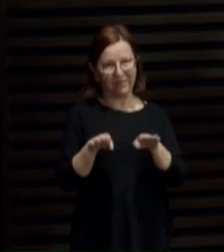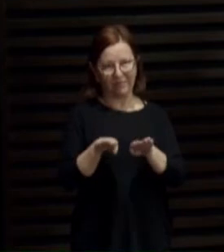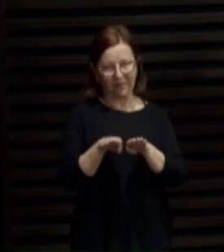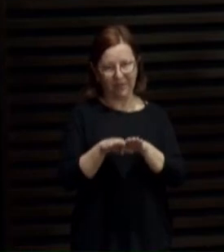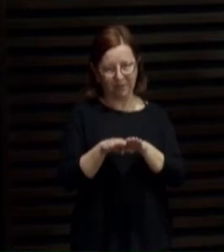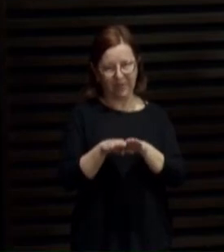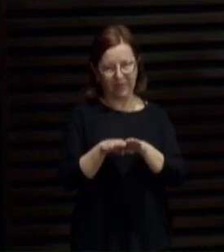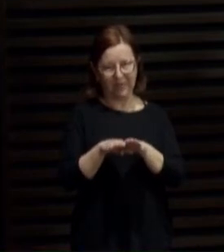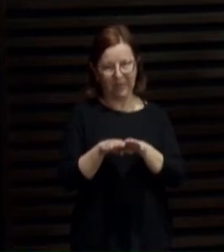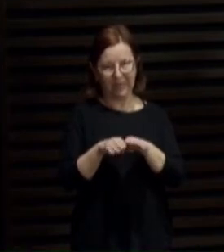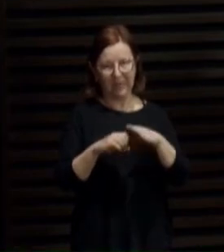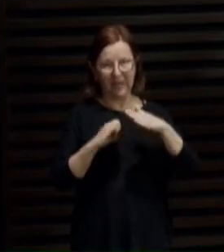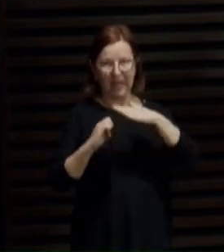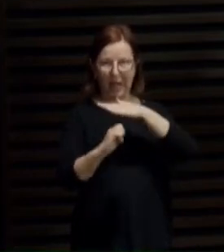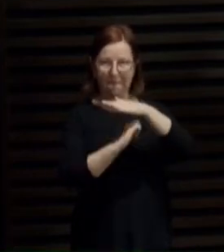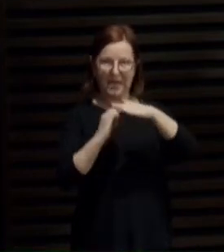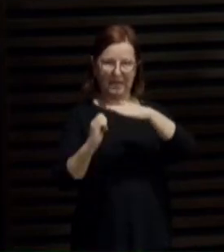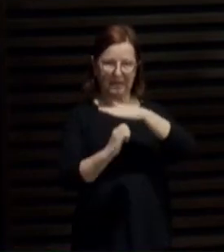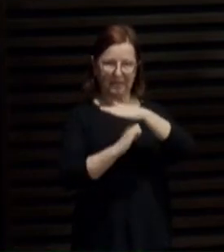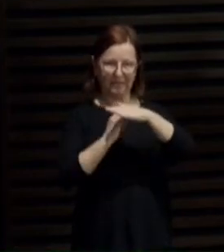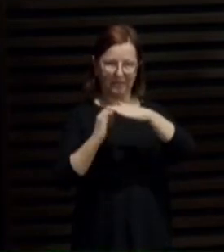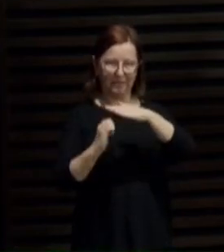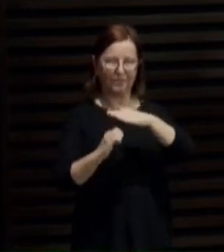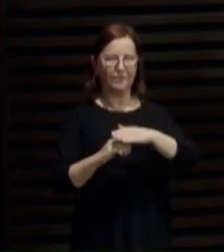como nas empresas,